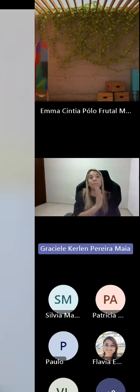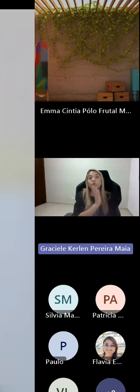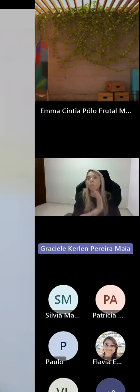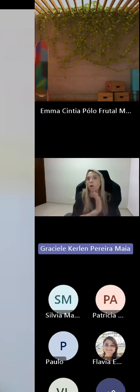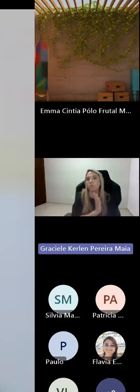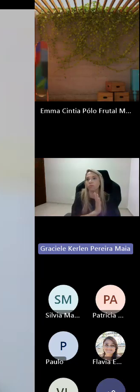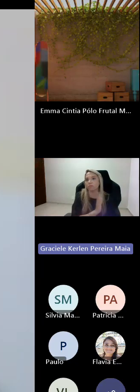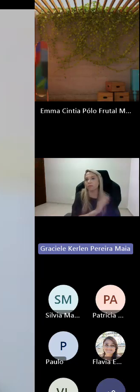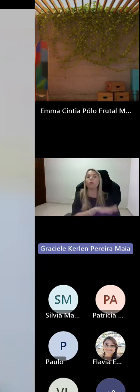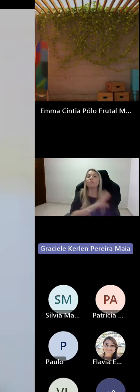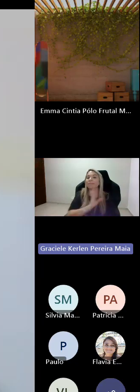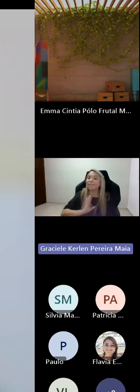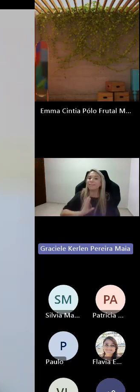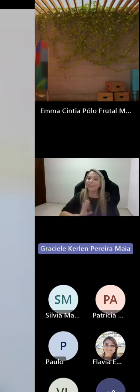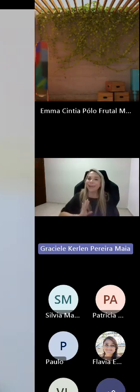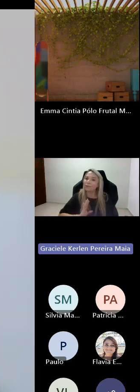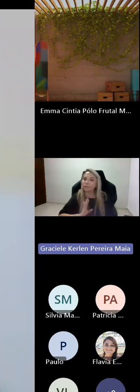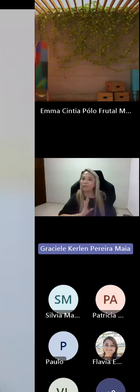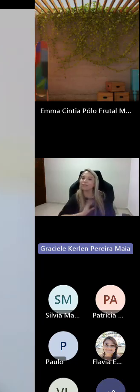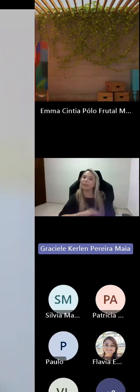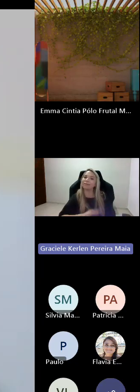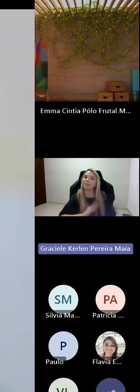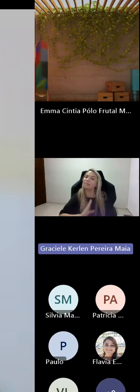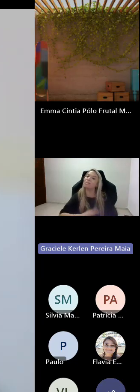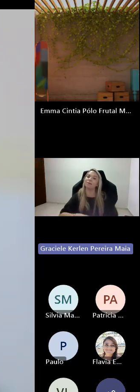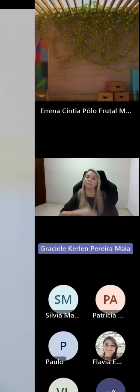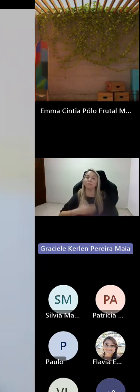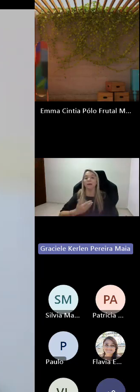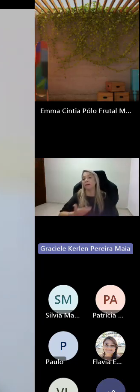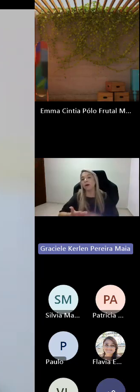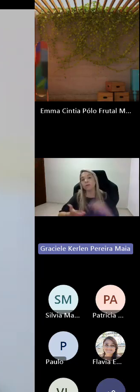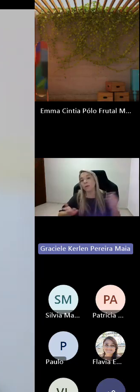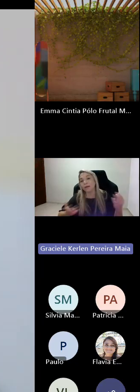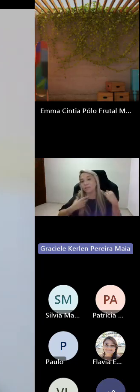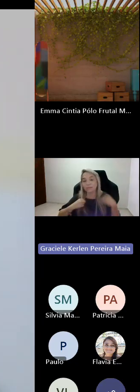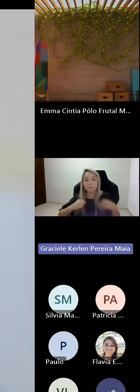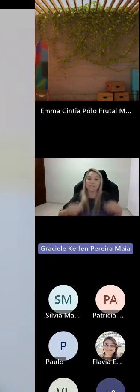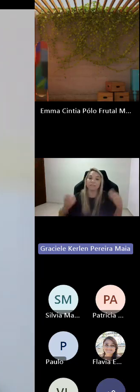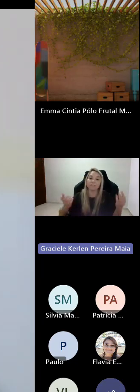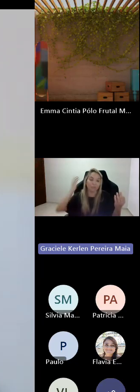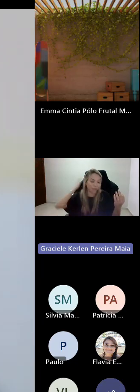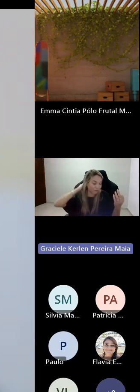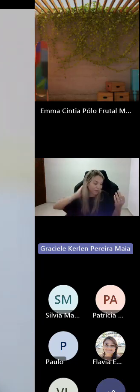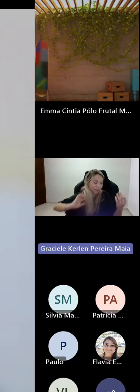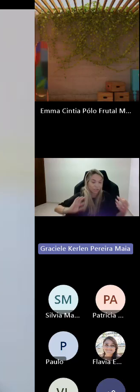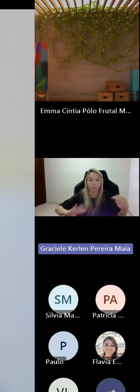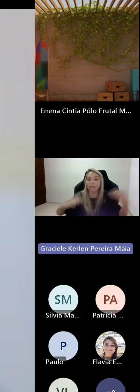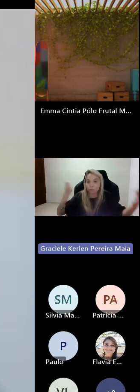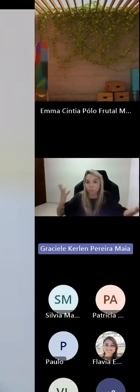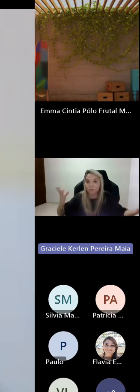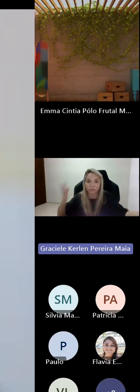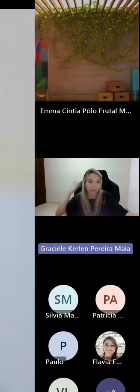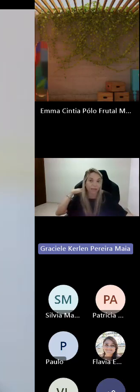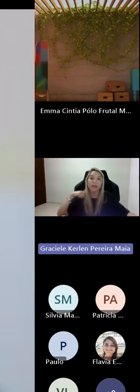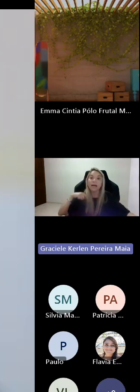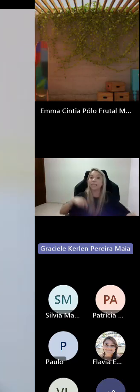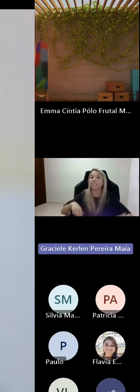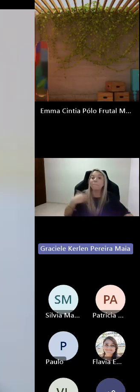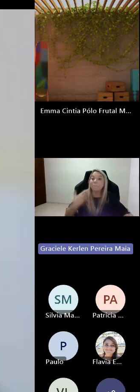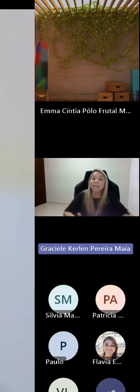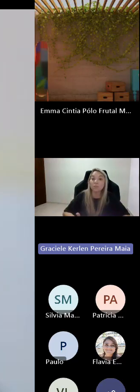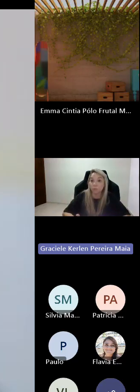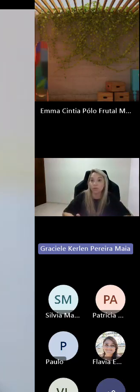assim, é muito bom. E todos têm certificado, viu, gente? Quem quiser assistir, Não que eu acho que vocês precisem ser certificados, a gente não faz tudo para certificado.